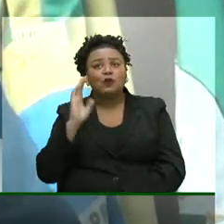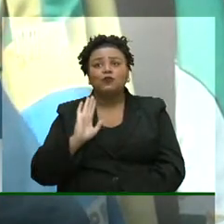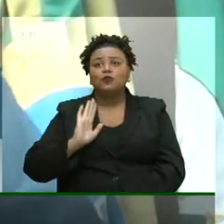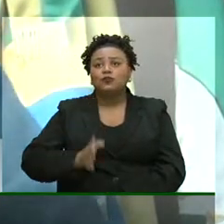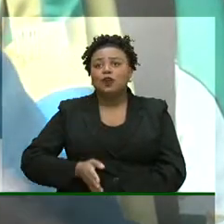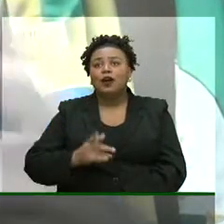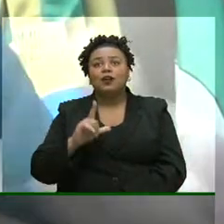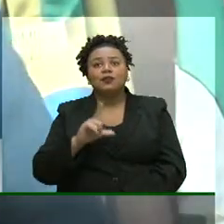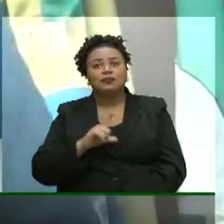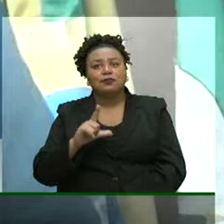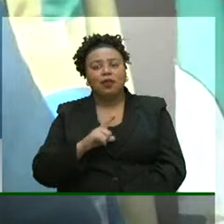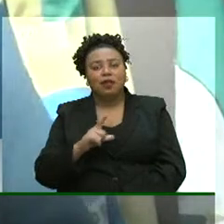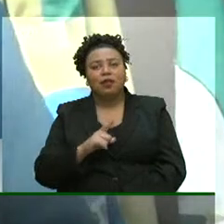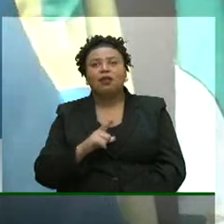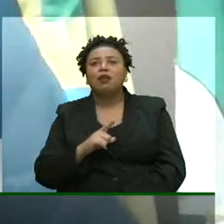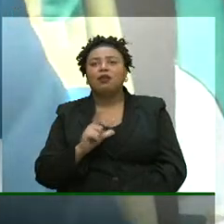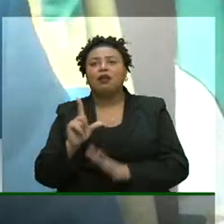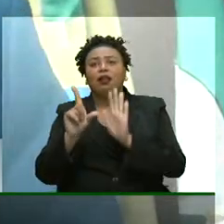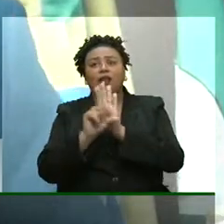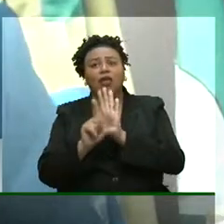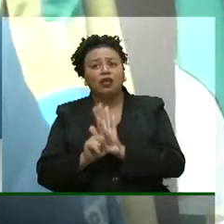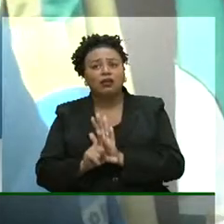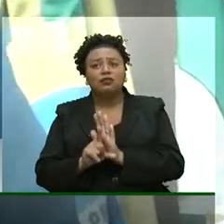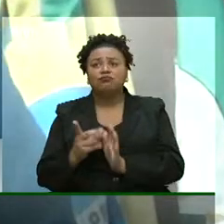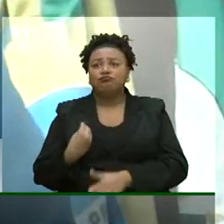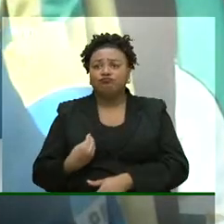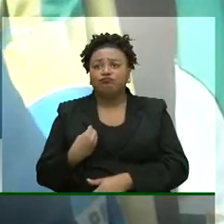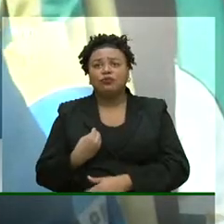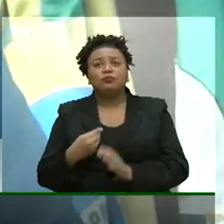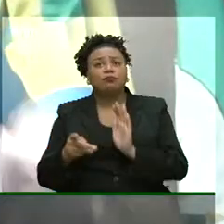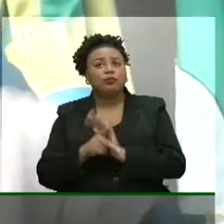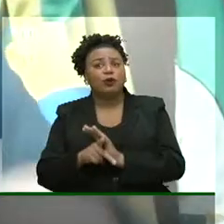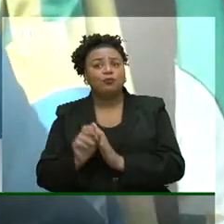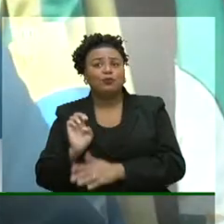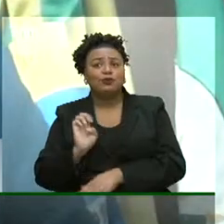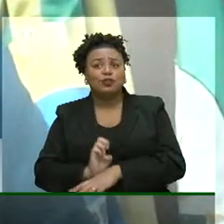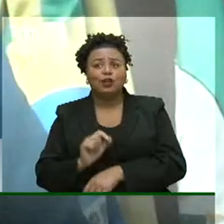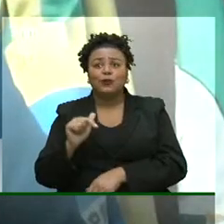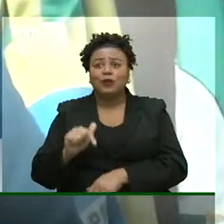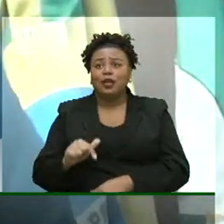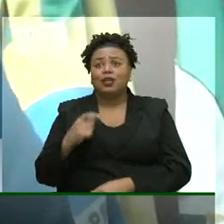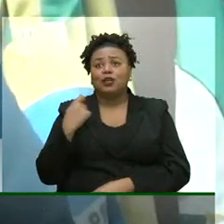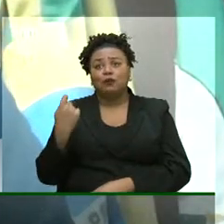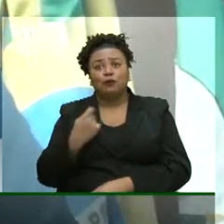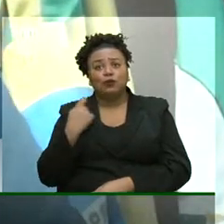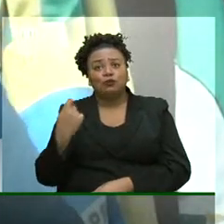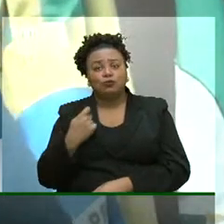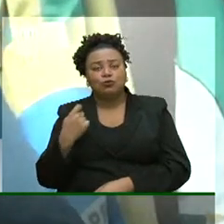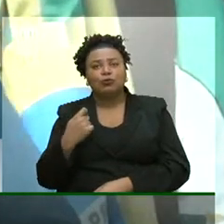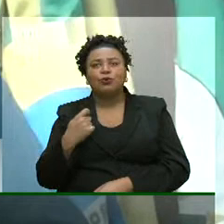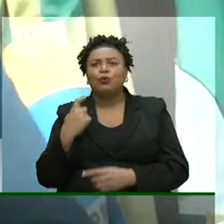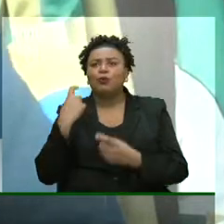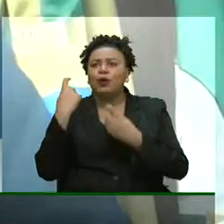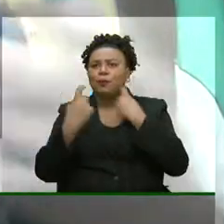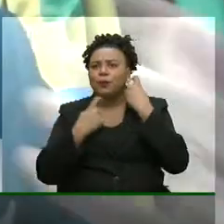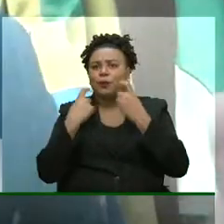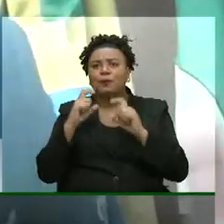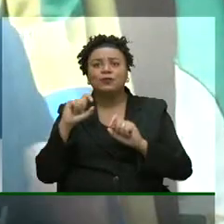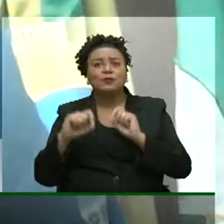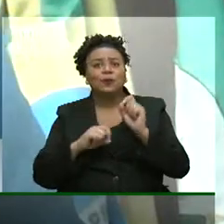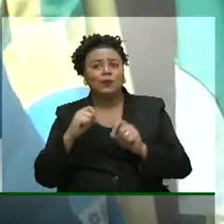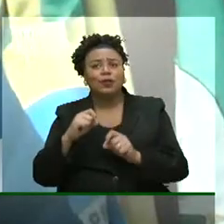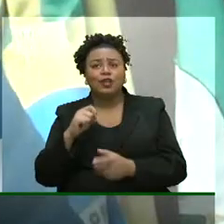estão com essas leis vigentes desses dois estados. E aqui no Rio Grande do Sul, a preocupação